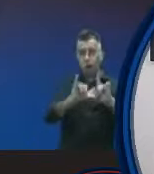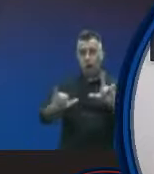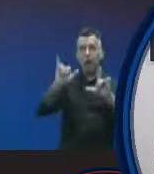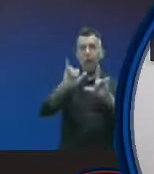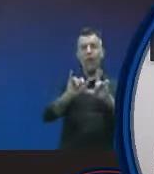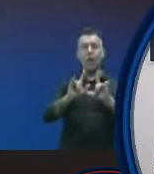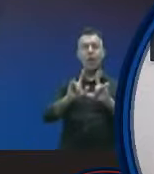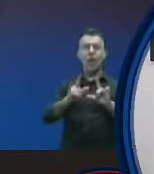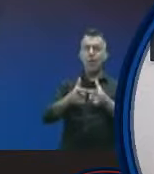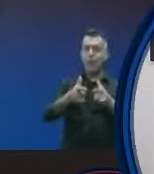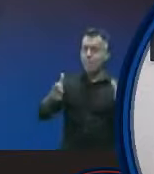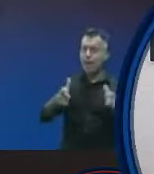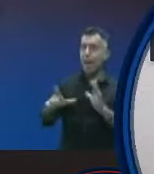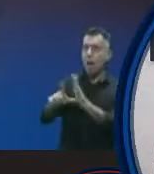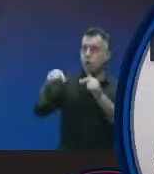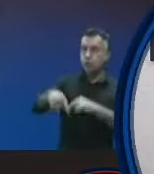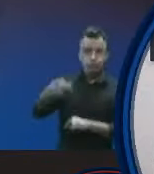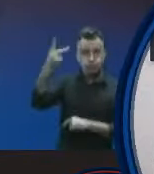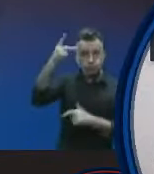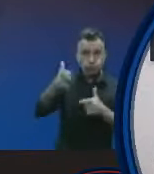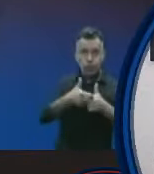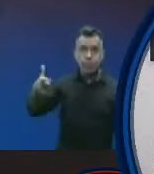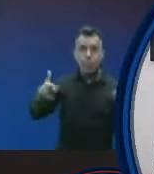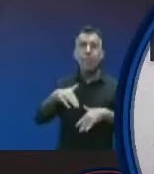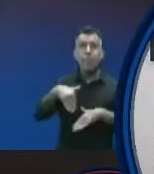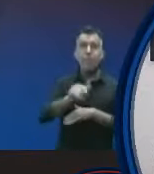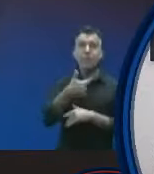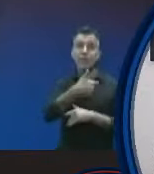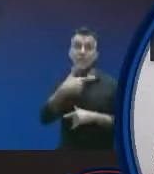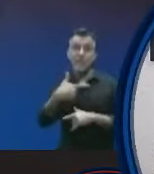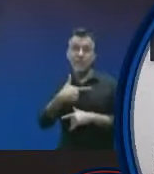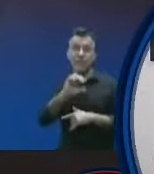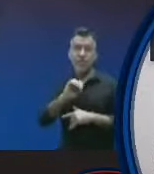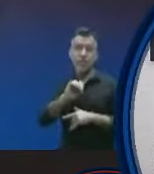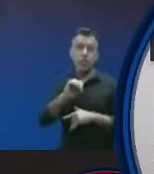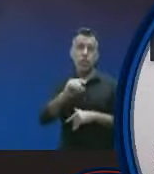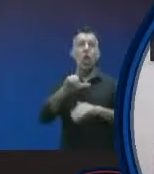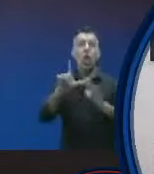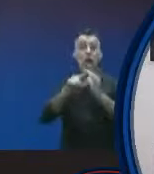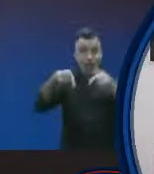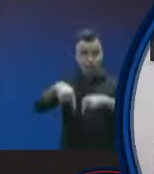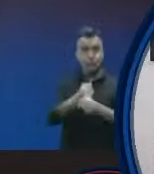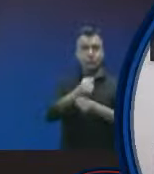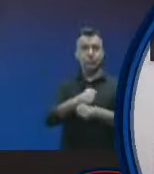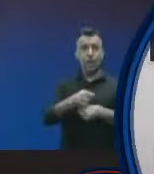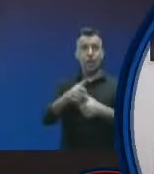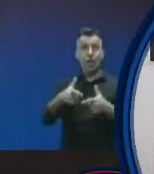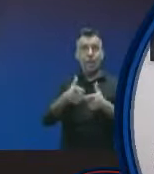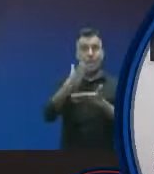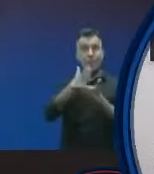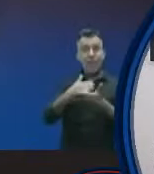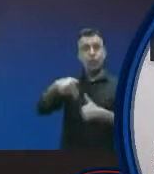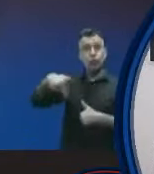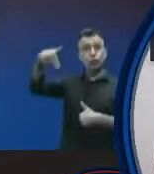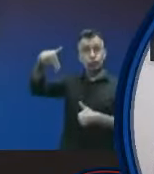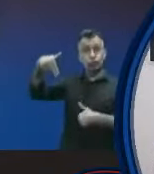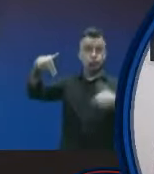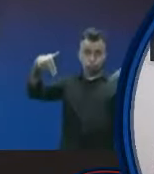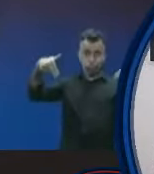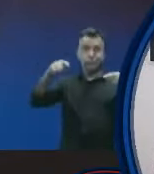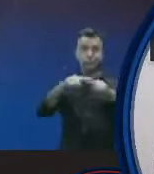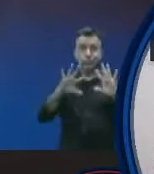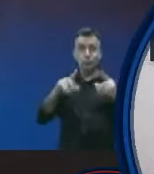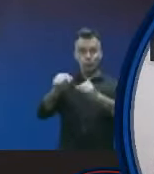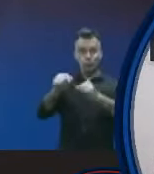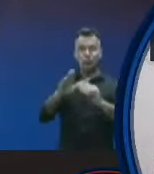Lançaremos uma mega loja em São Paulo e mais 120 lojas ainda esse ano, metade delas no Norte e no Nordeste.